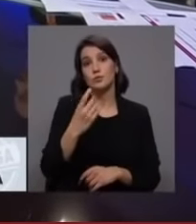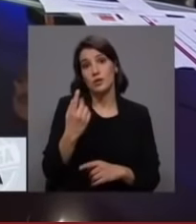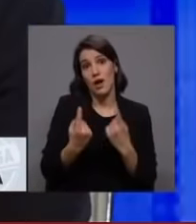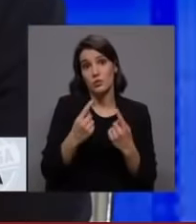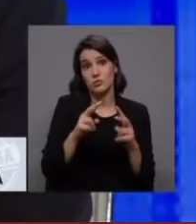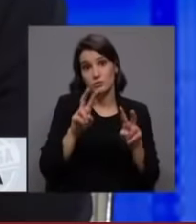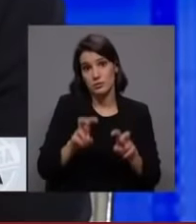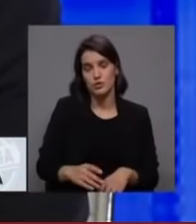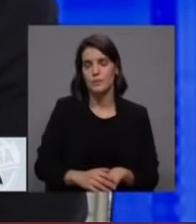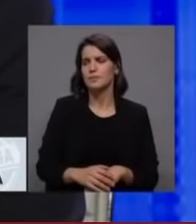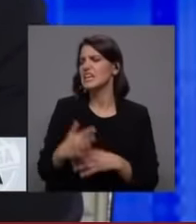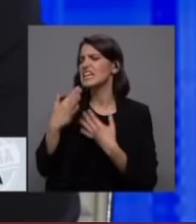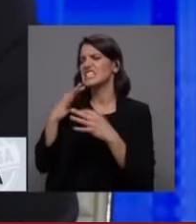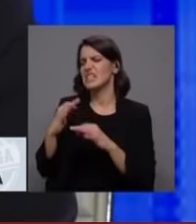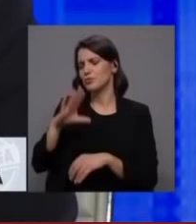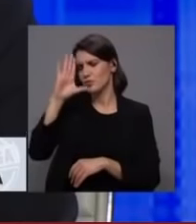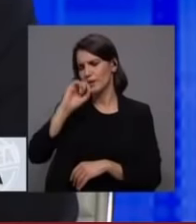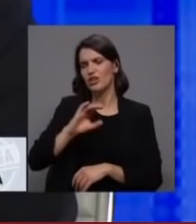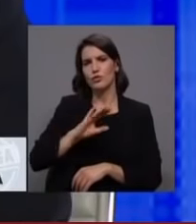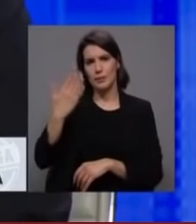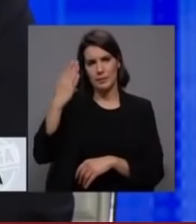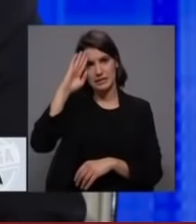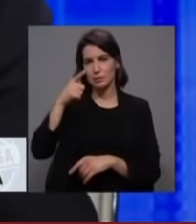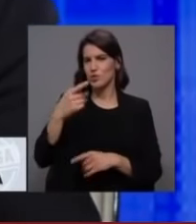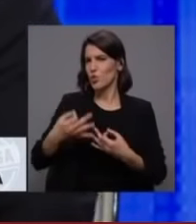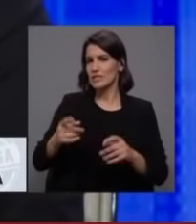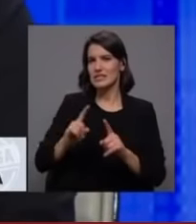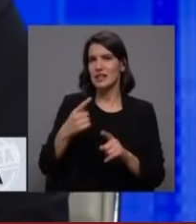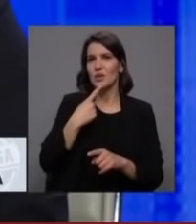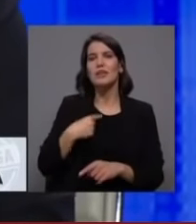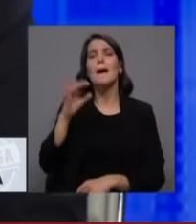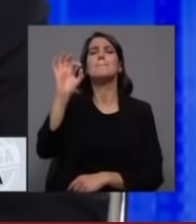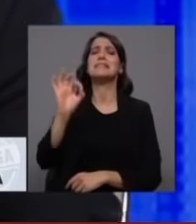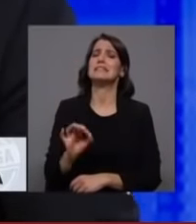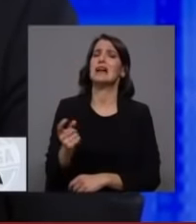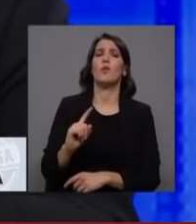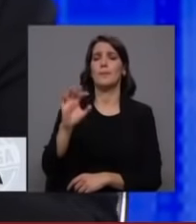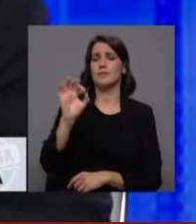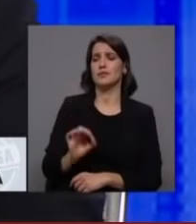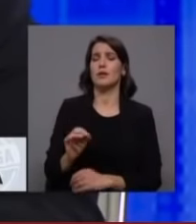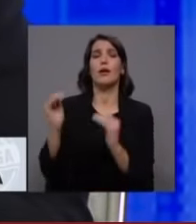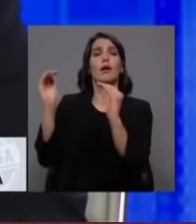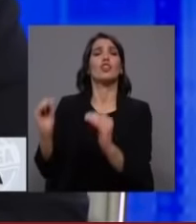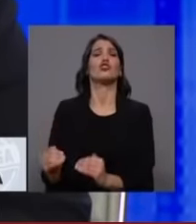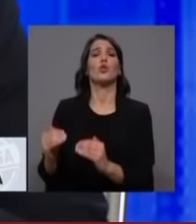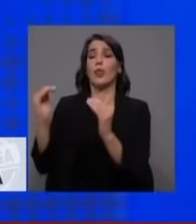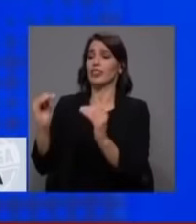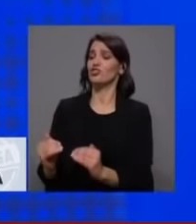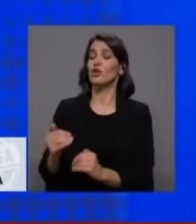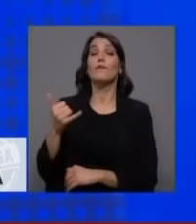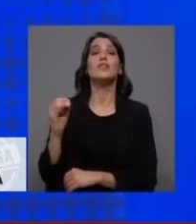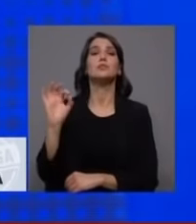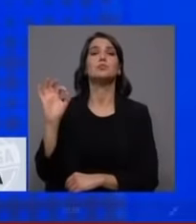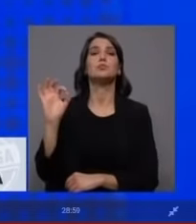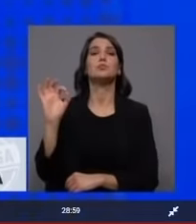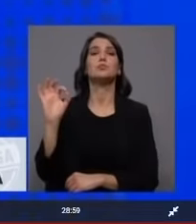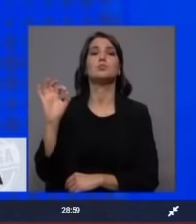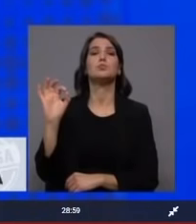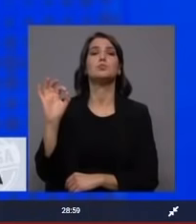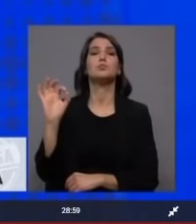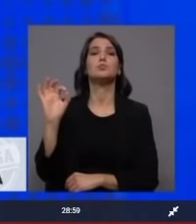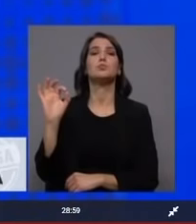mais alguns é muito simples ou sobre isso sabe que não está a ser sério quando diz que uma porcentagem não vou precisar não o tio Vinte por cento ele